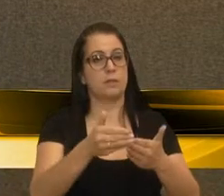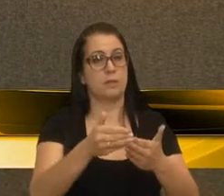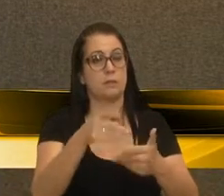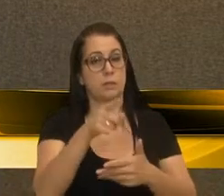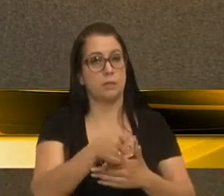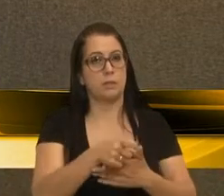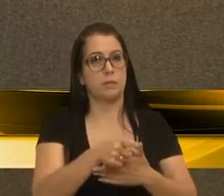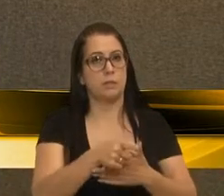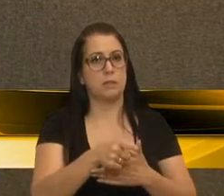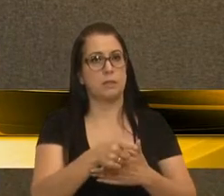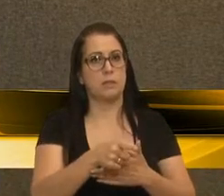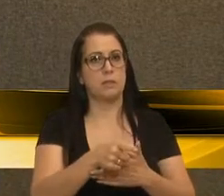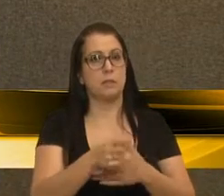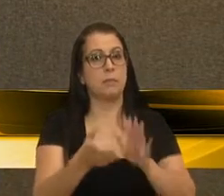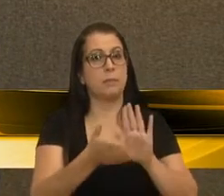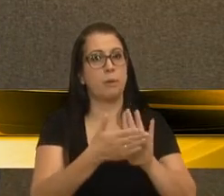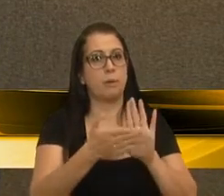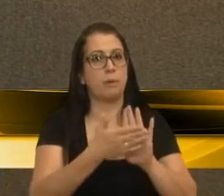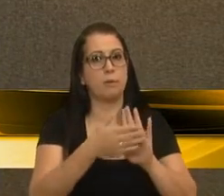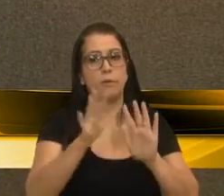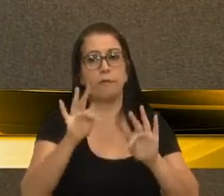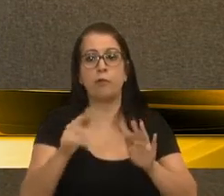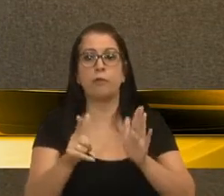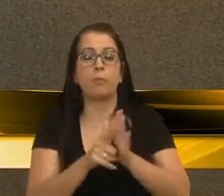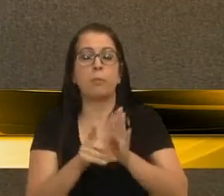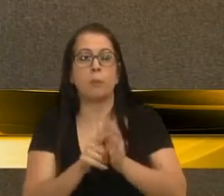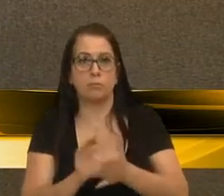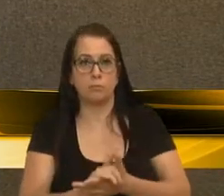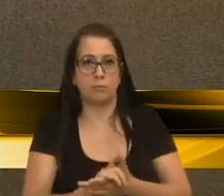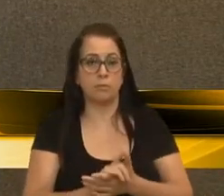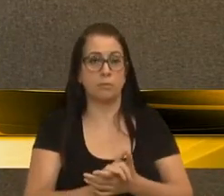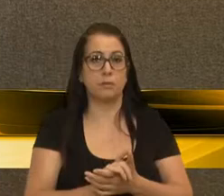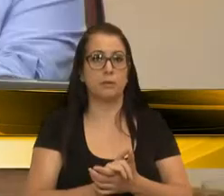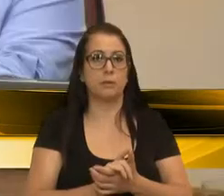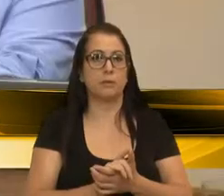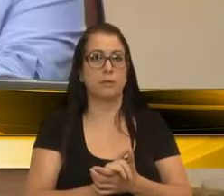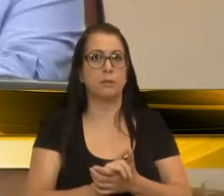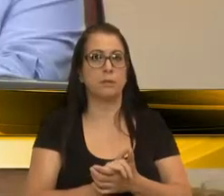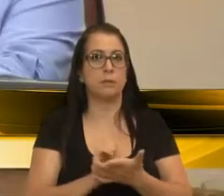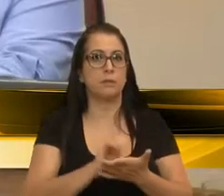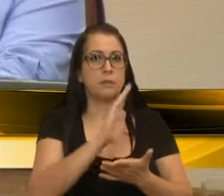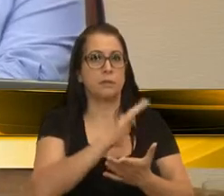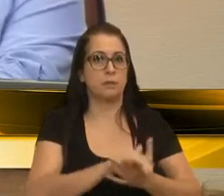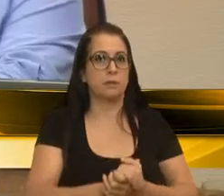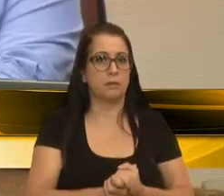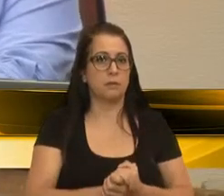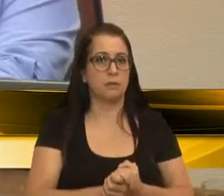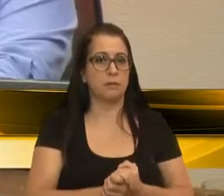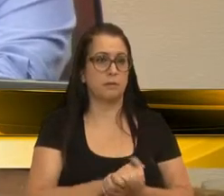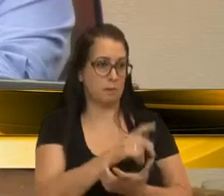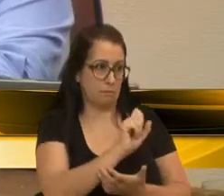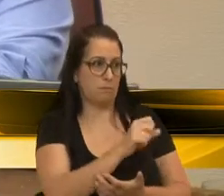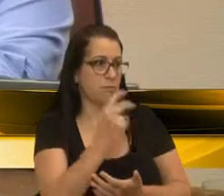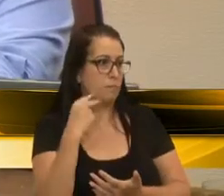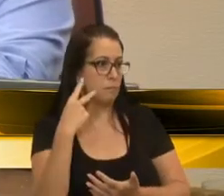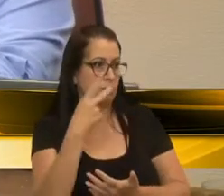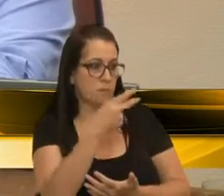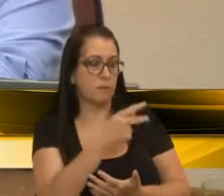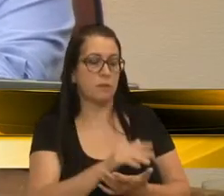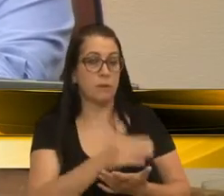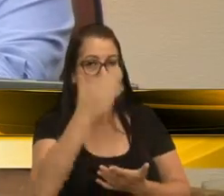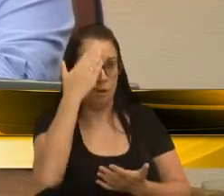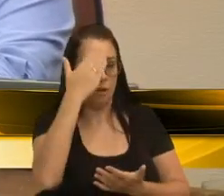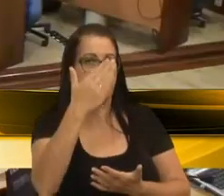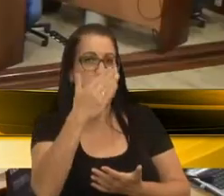que, efetivamente, essa proposta saia do papel. Permite uma parte, vereador? Pois não, vereador Adilo.